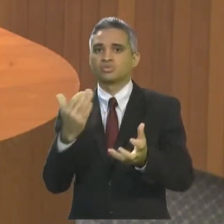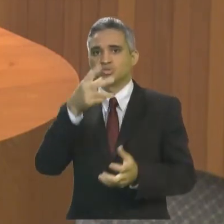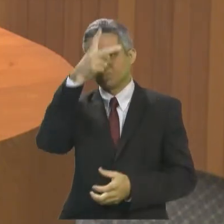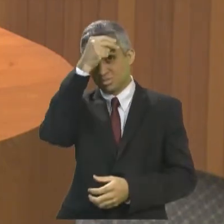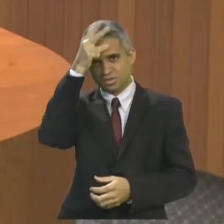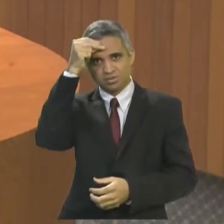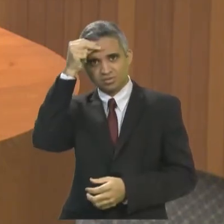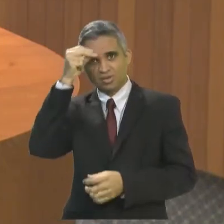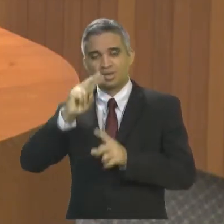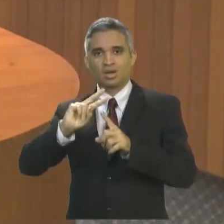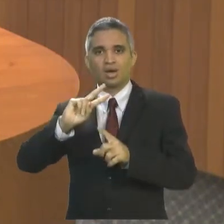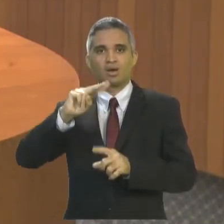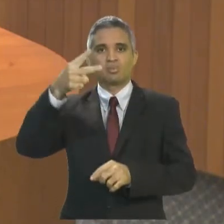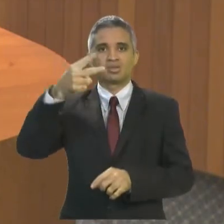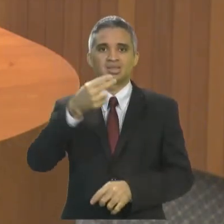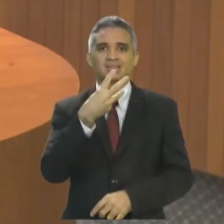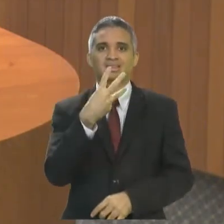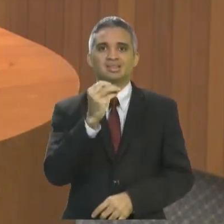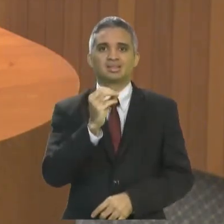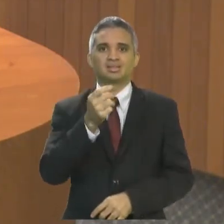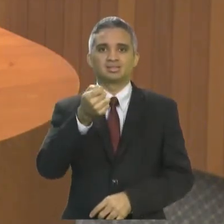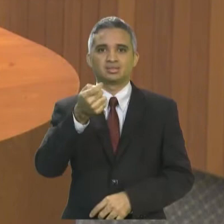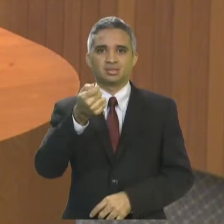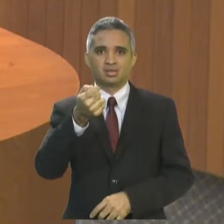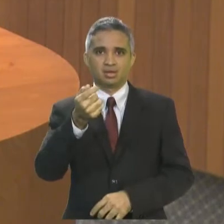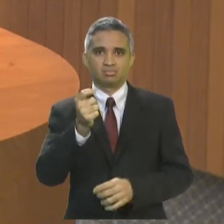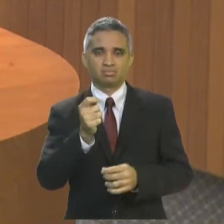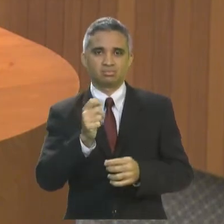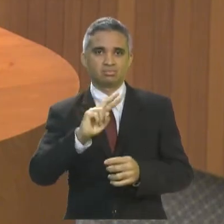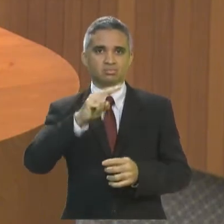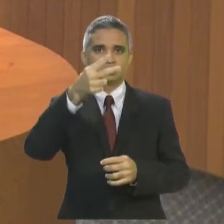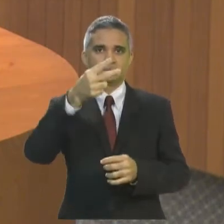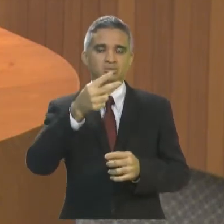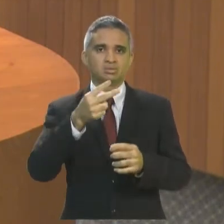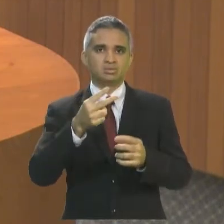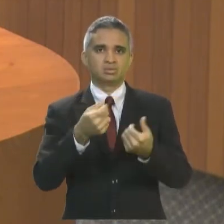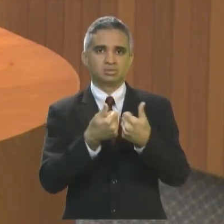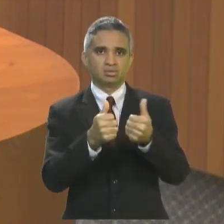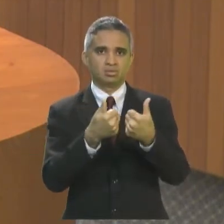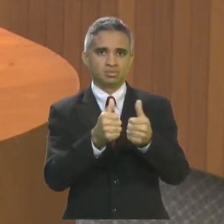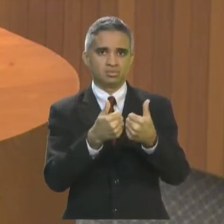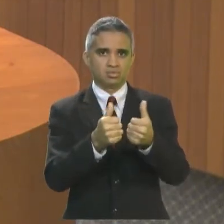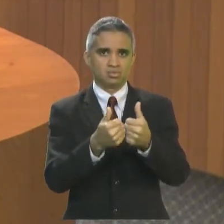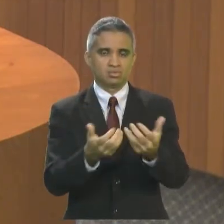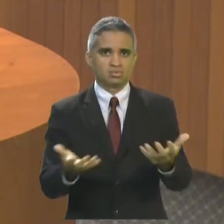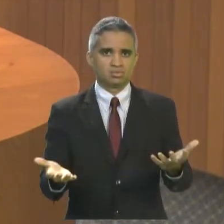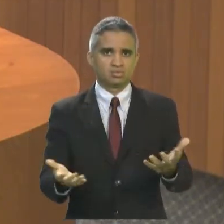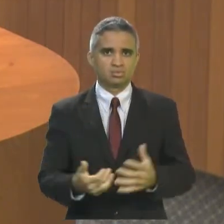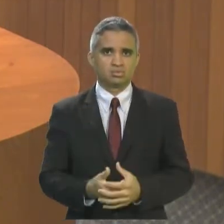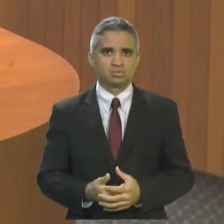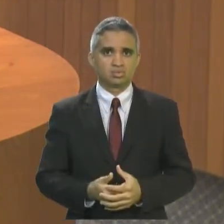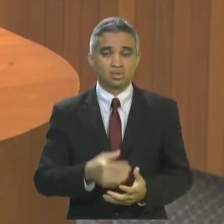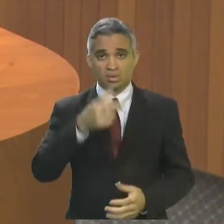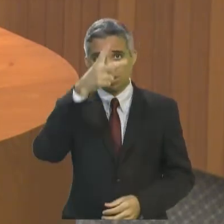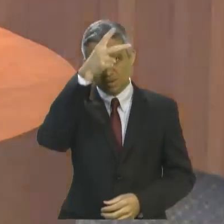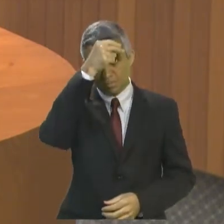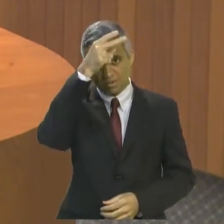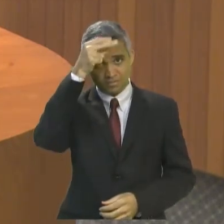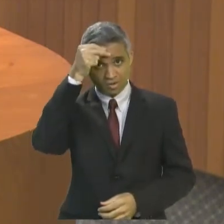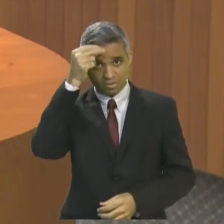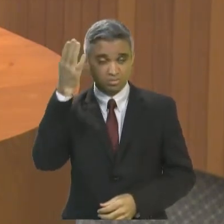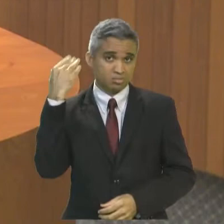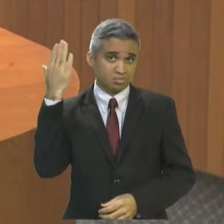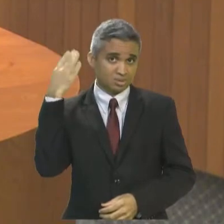certeza absoluta que só existe um jeito, ou a Prefeitura de São Luís dá o subsídio, que era uma proposta nossa de